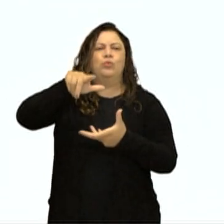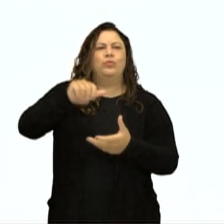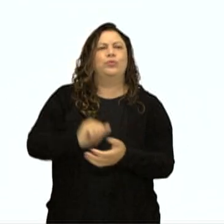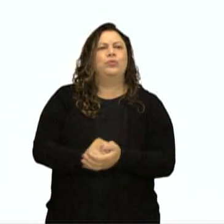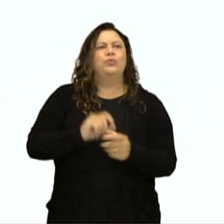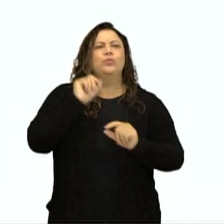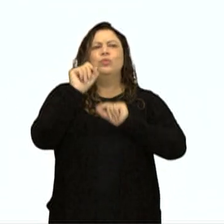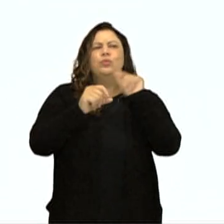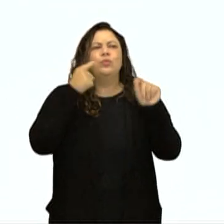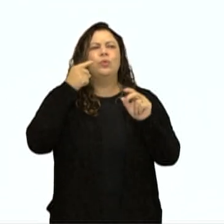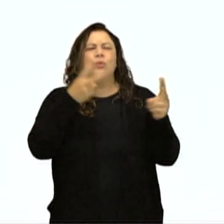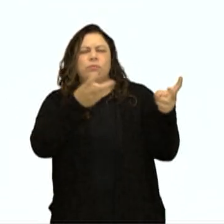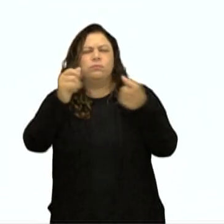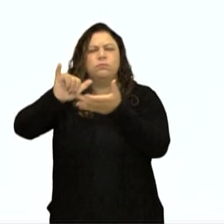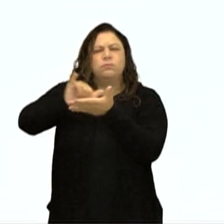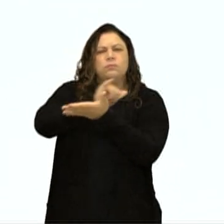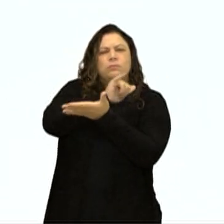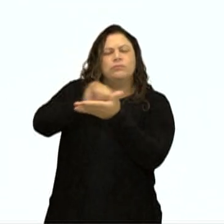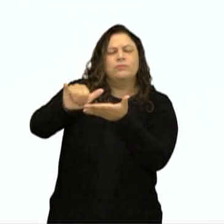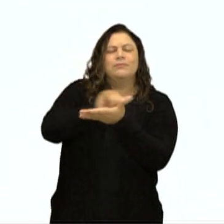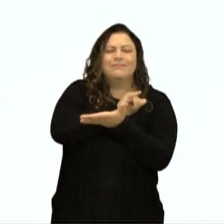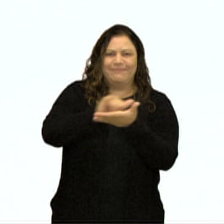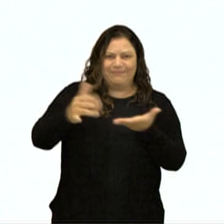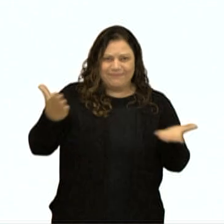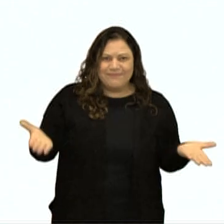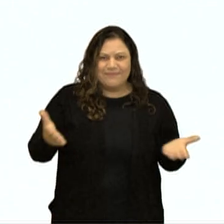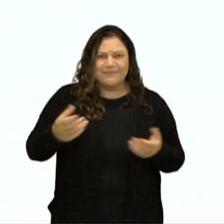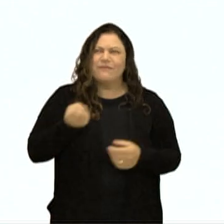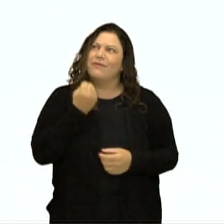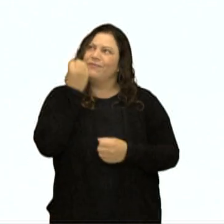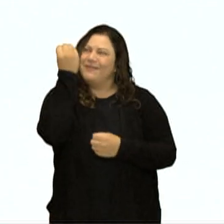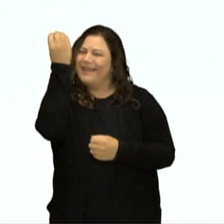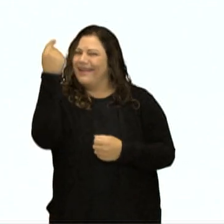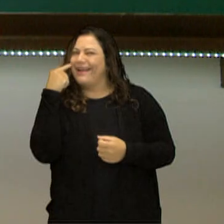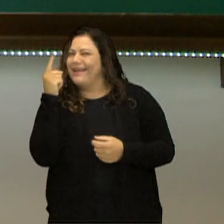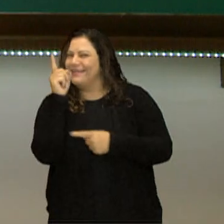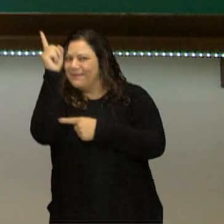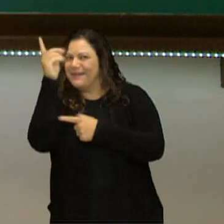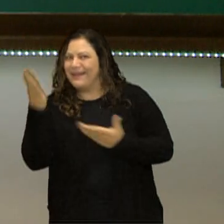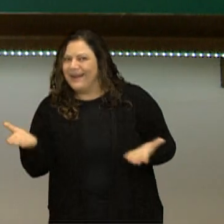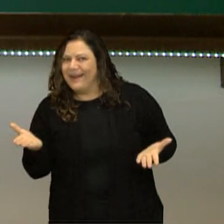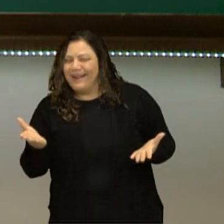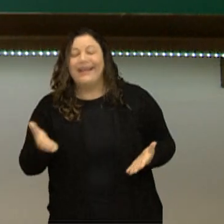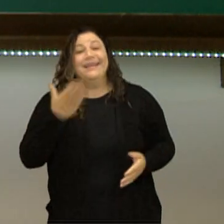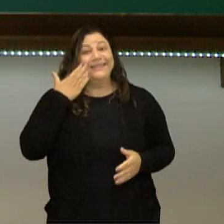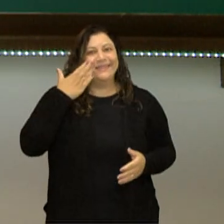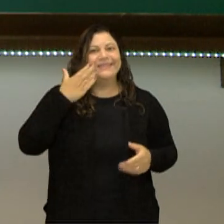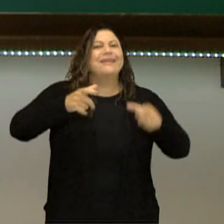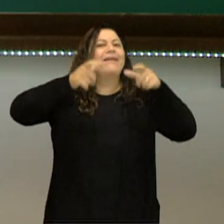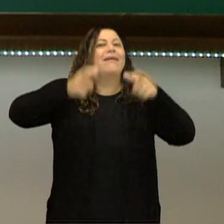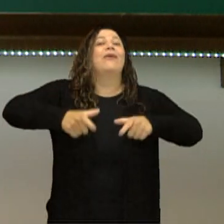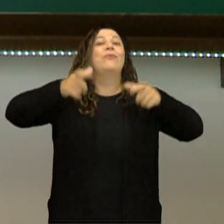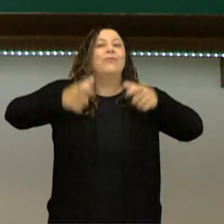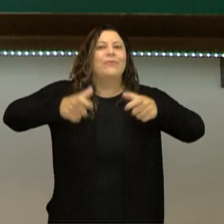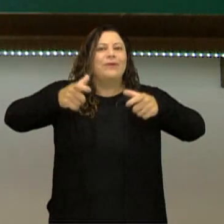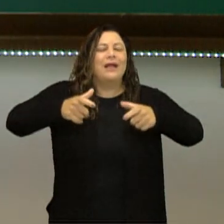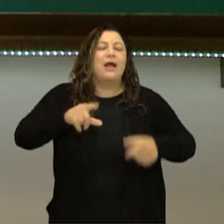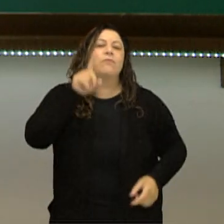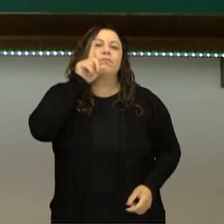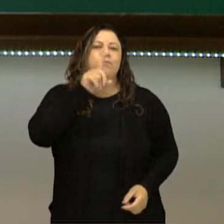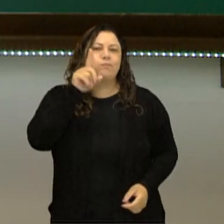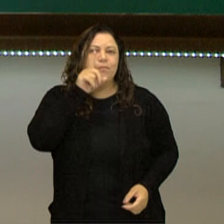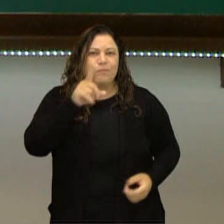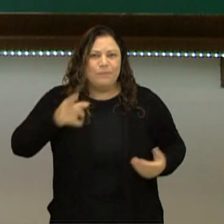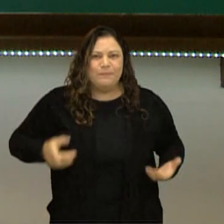idea. Vamos dar uma viajada por Nova York? Você sabe onde fica Nova York? Nova York fica nos Estados Unidos,